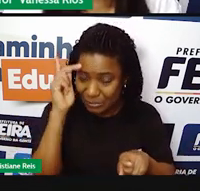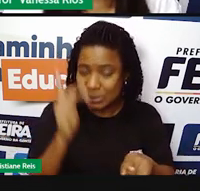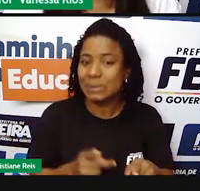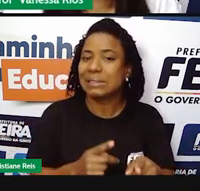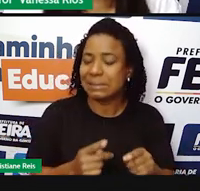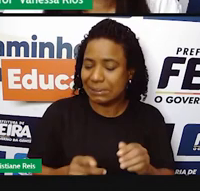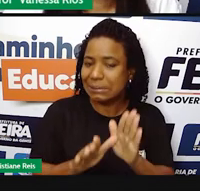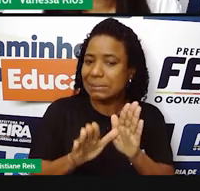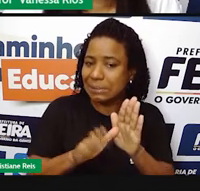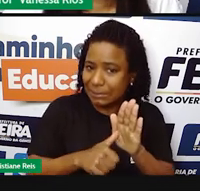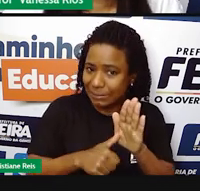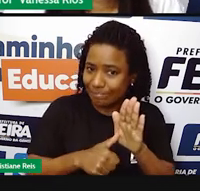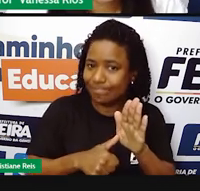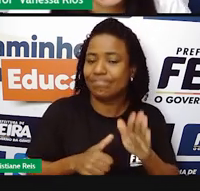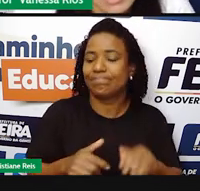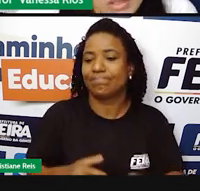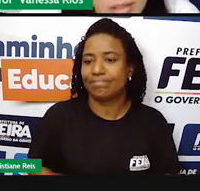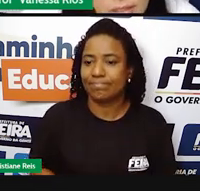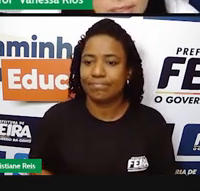foto, né? Murilo